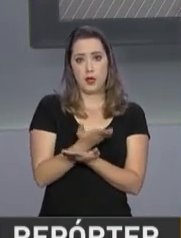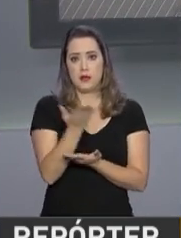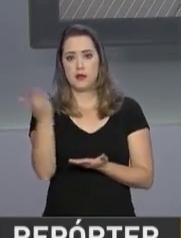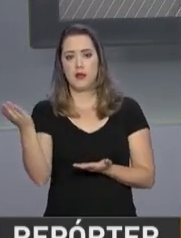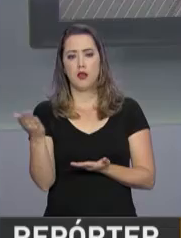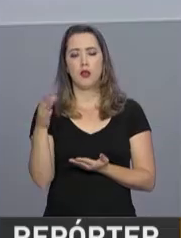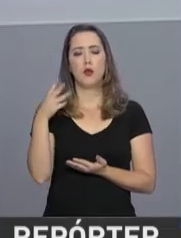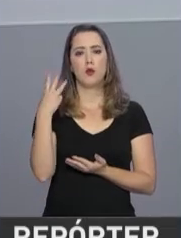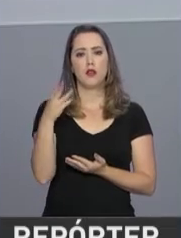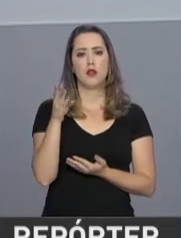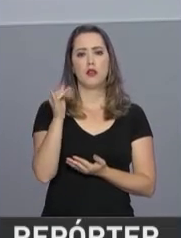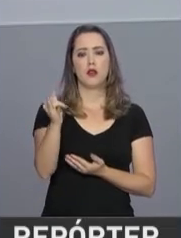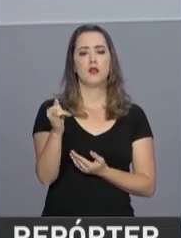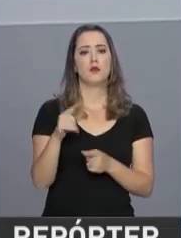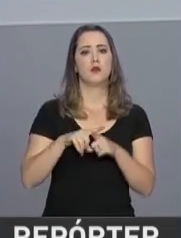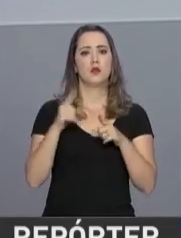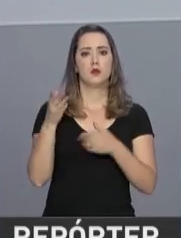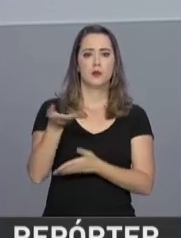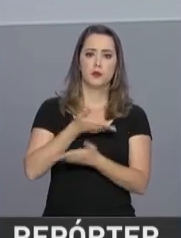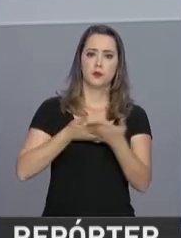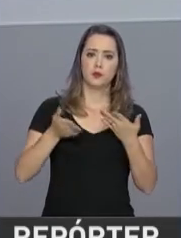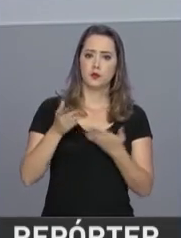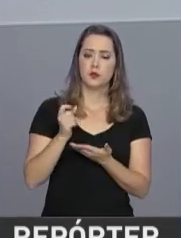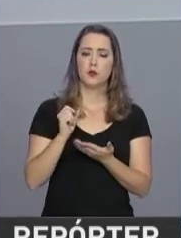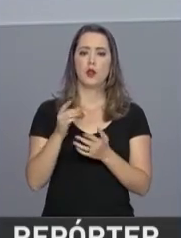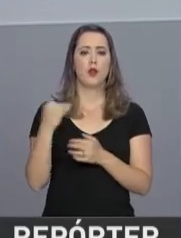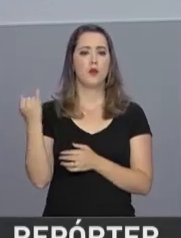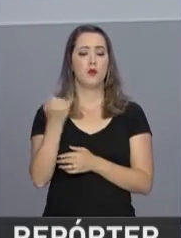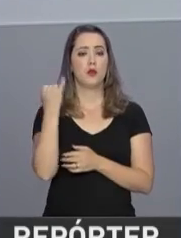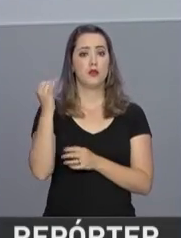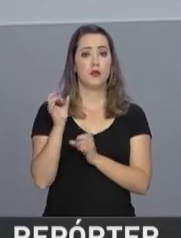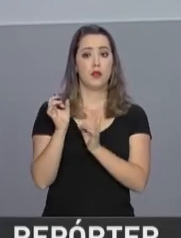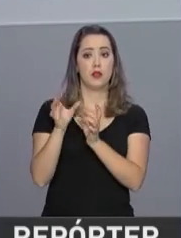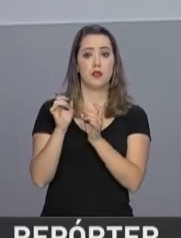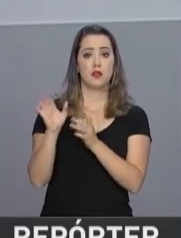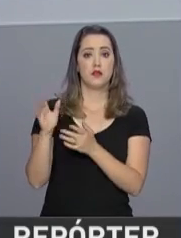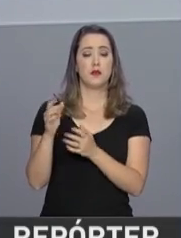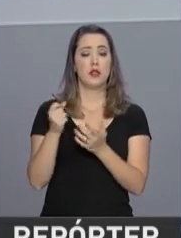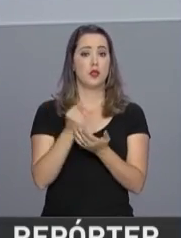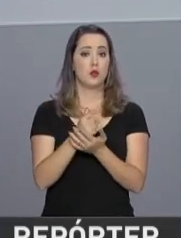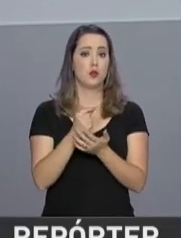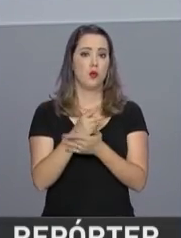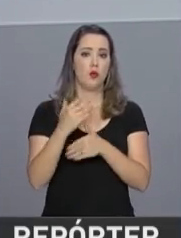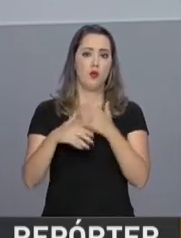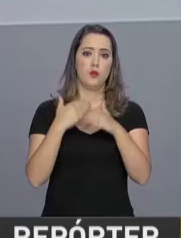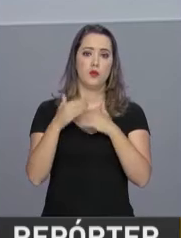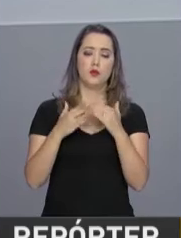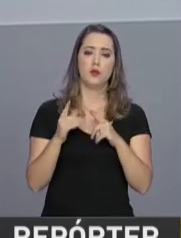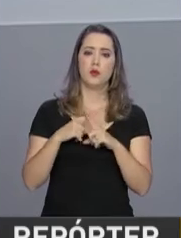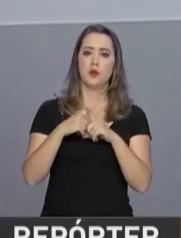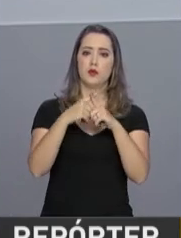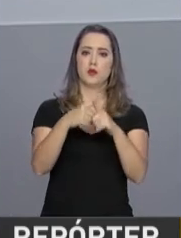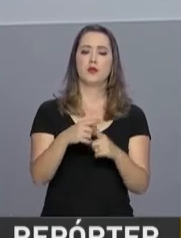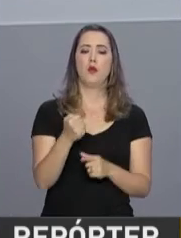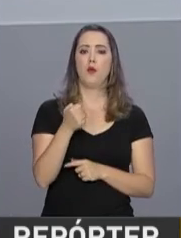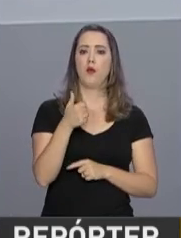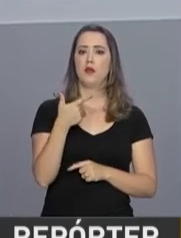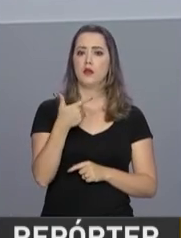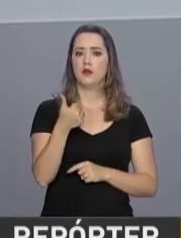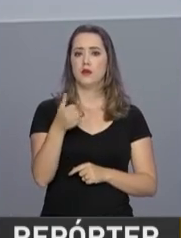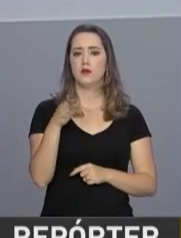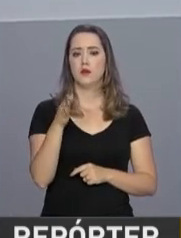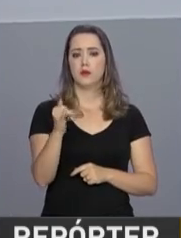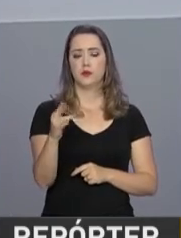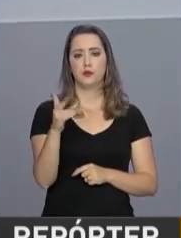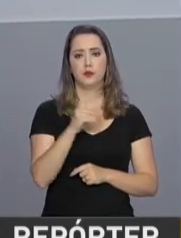milhões já o fluxo comercial que tem como destaque as importações e as exportações esse ficou positivo em quase 21